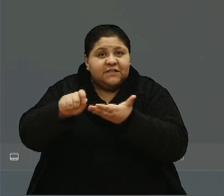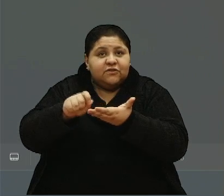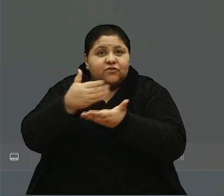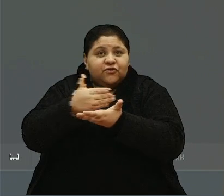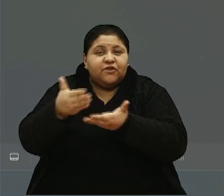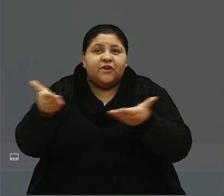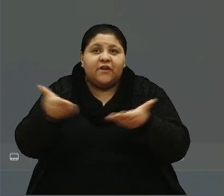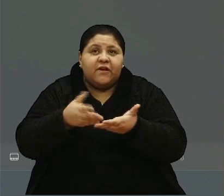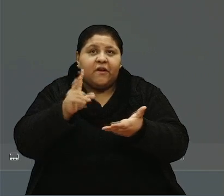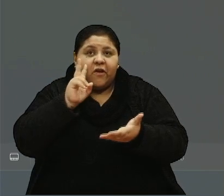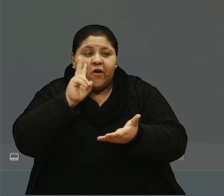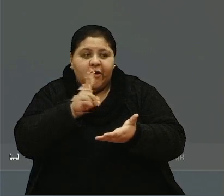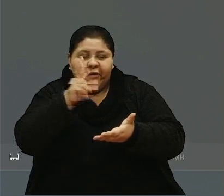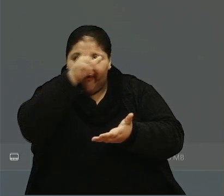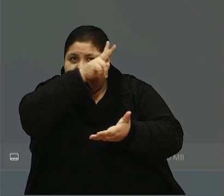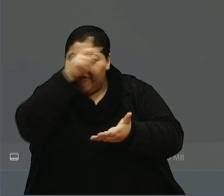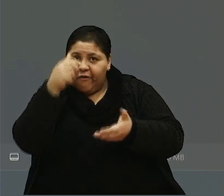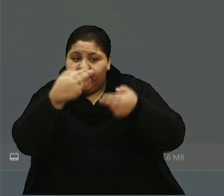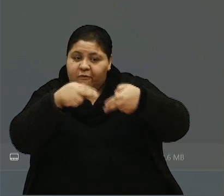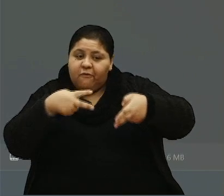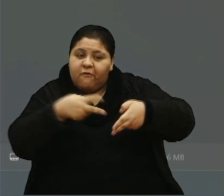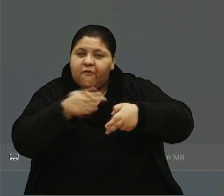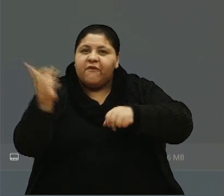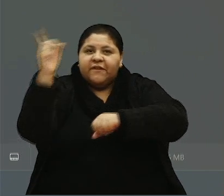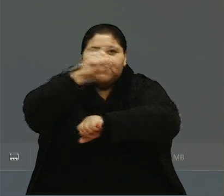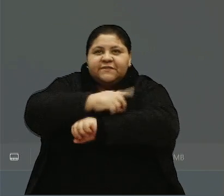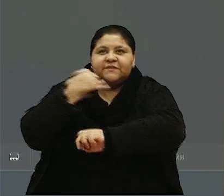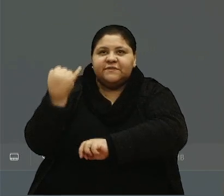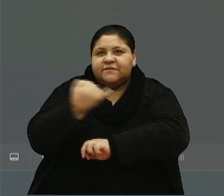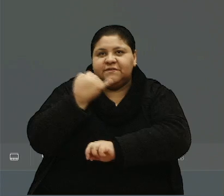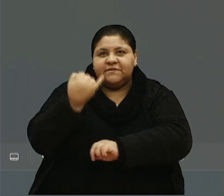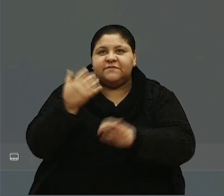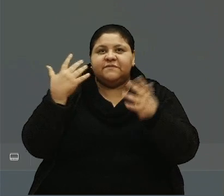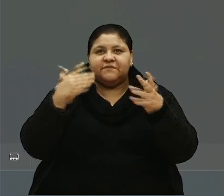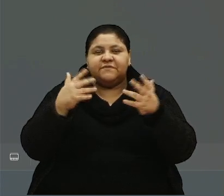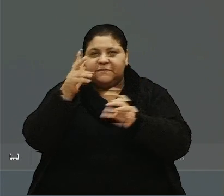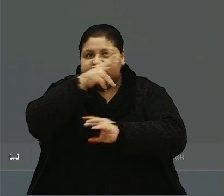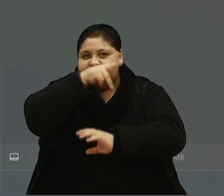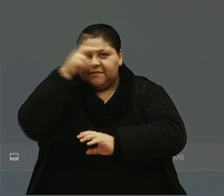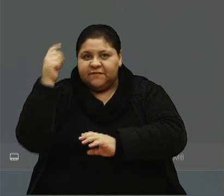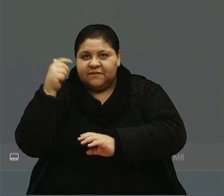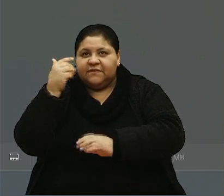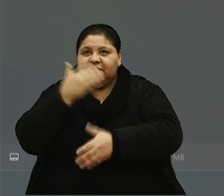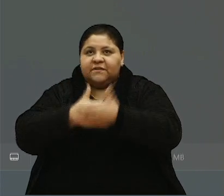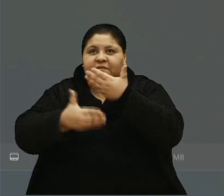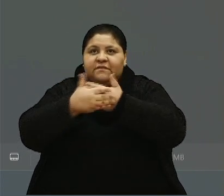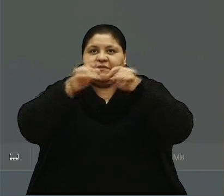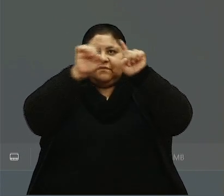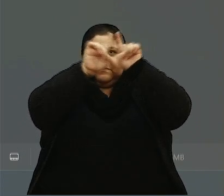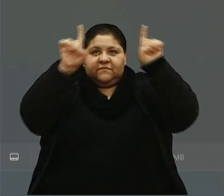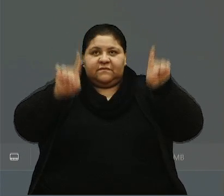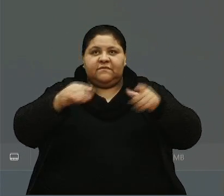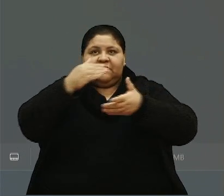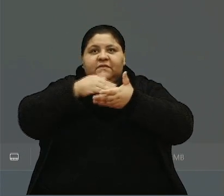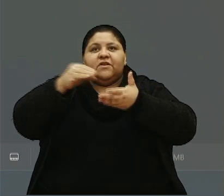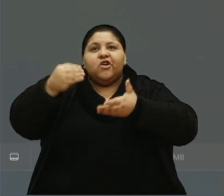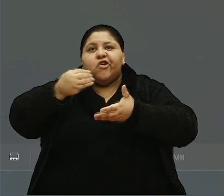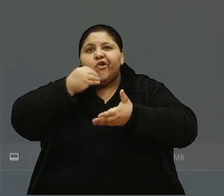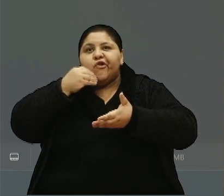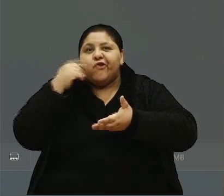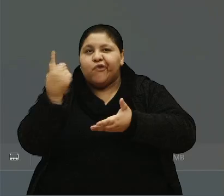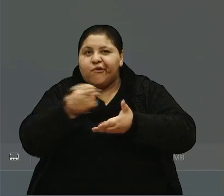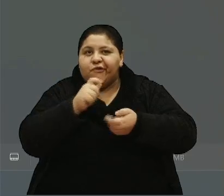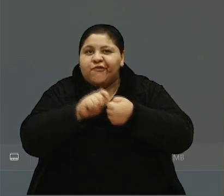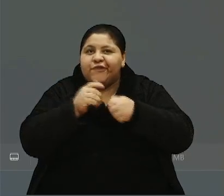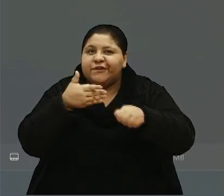ver aqui o prefeito inaugurando nessa data tão importante. Parabéns, prefeito, e toda a equipe de secretariados e, claro, a gente aí que faz parte